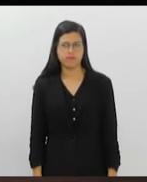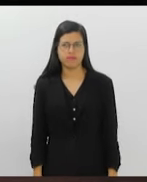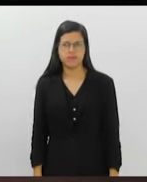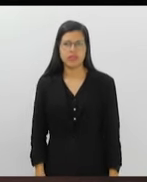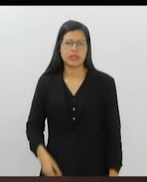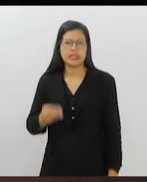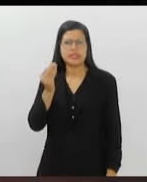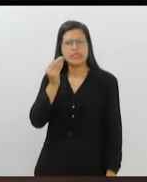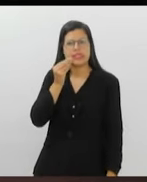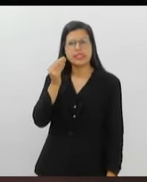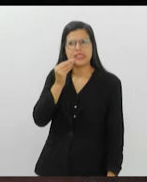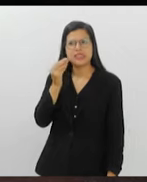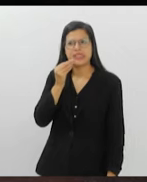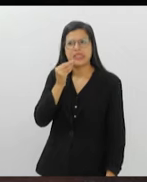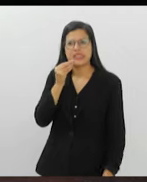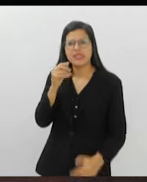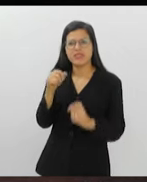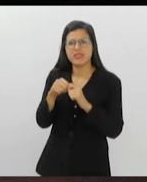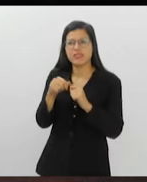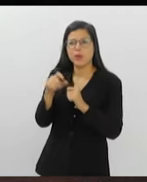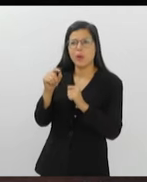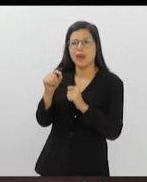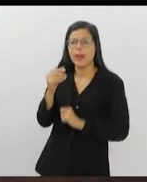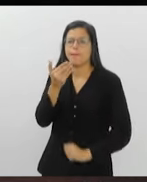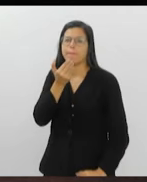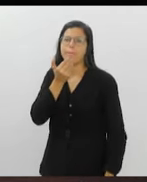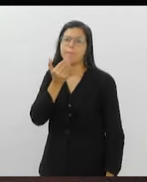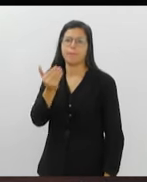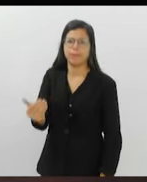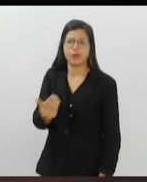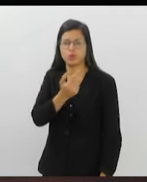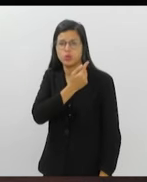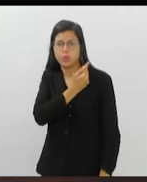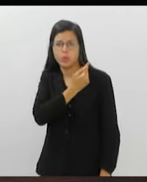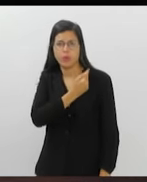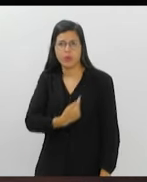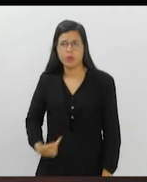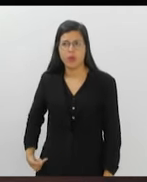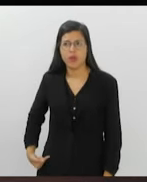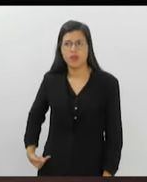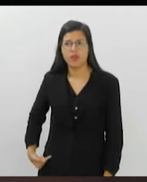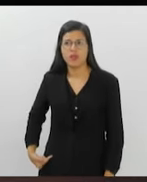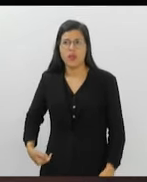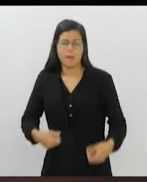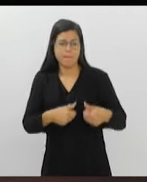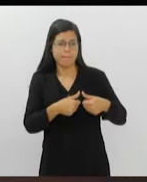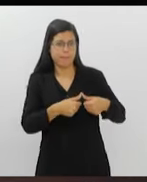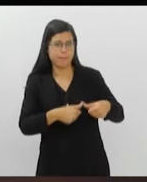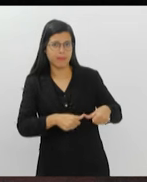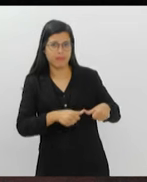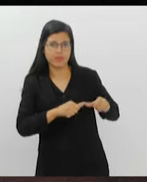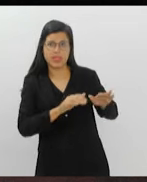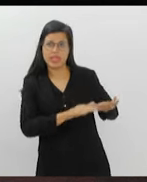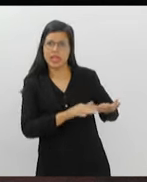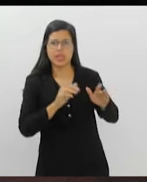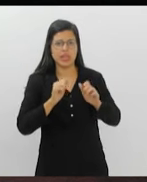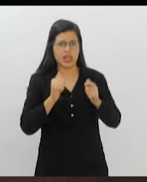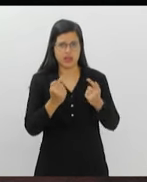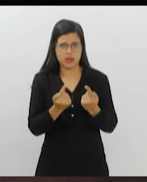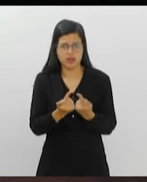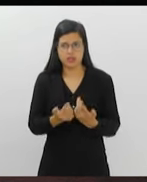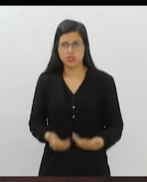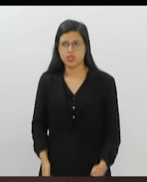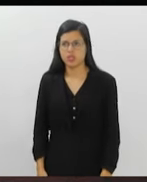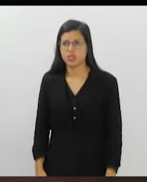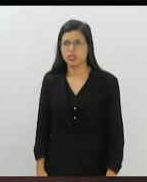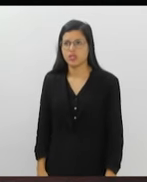tenta fazer chincana, de que vai pedir para o governador me permanecer nessa casa.